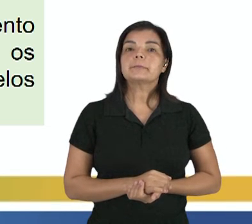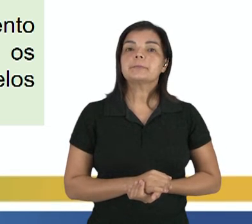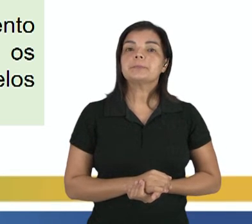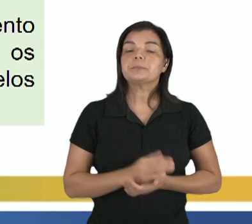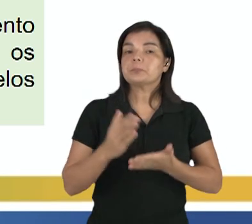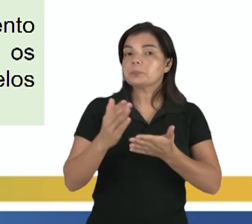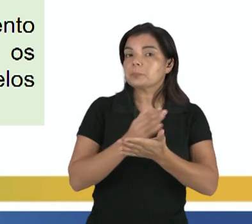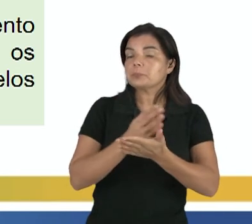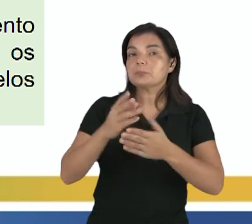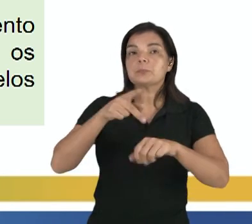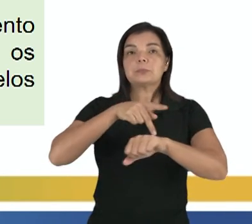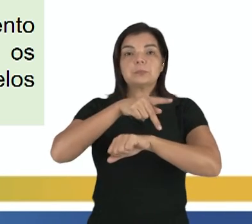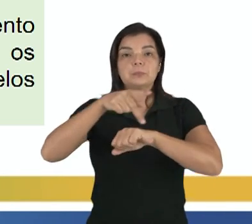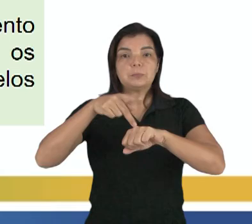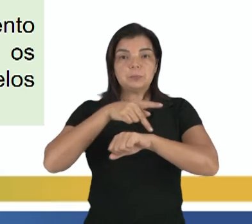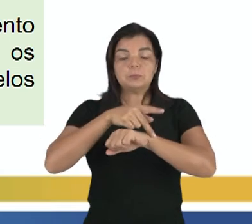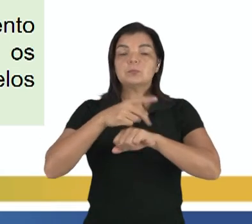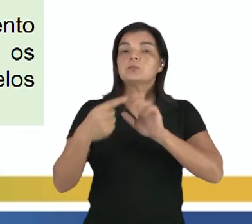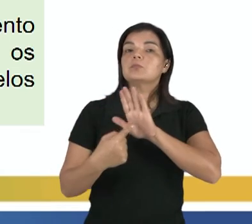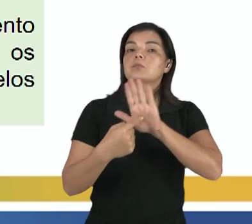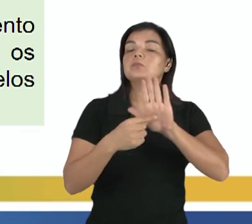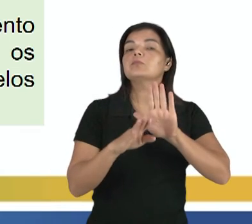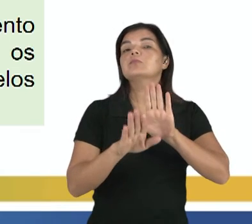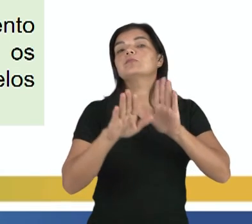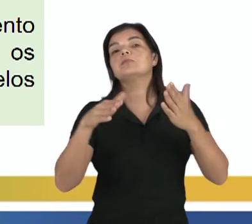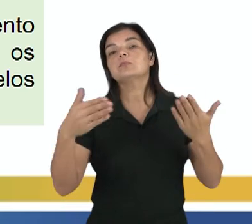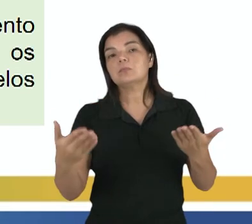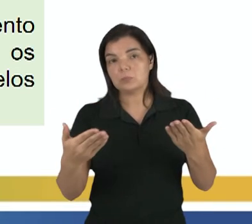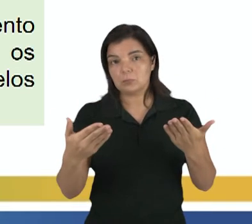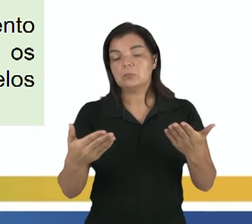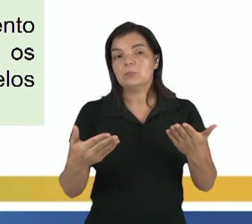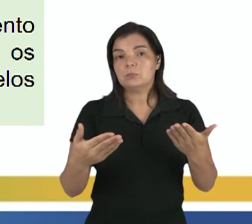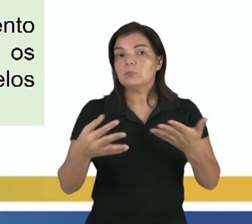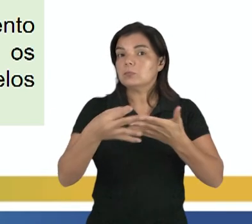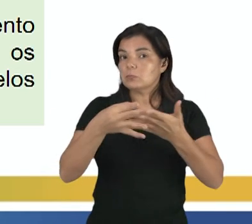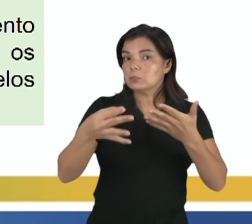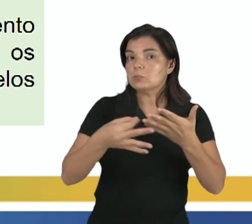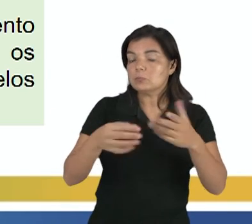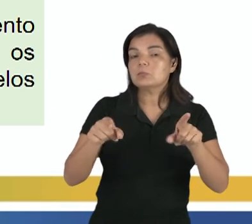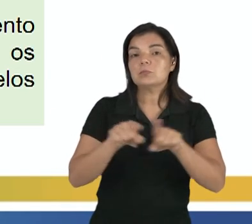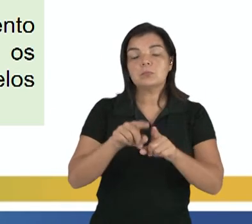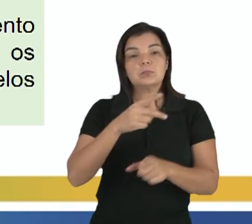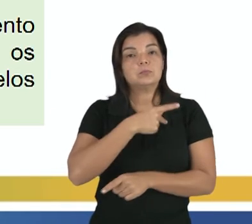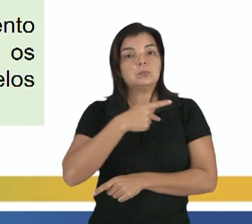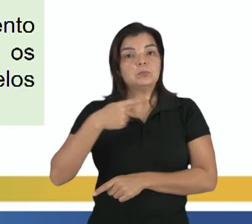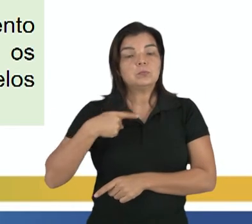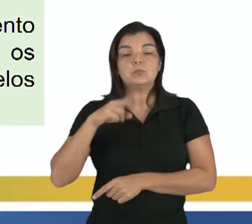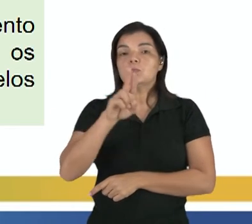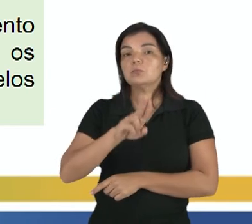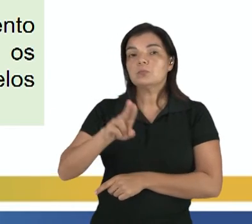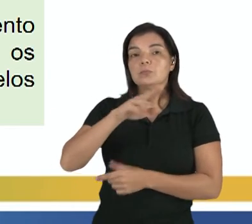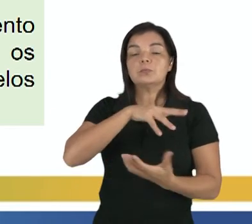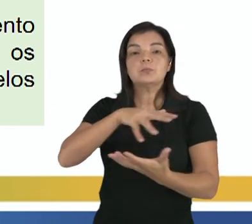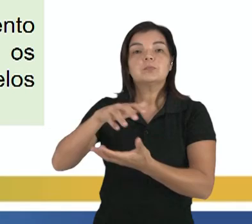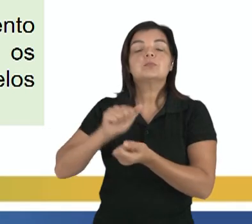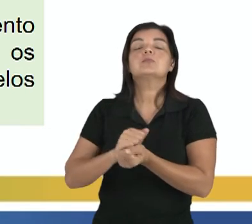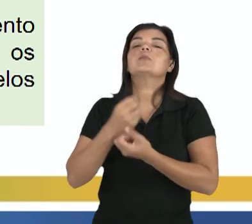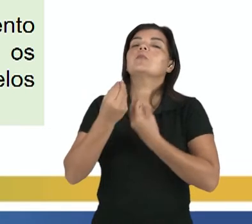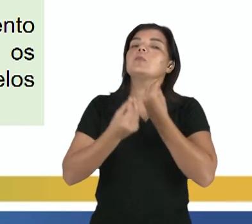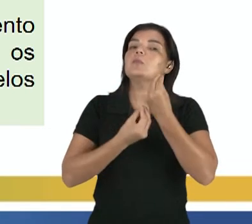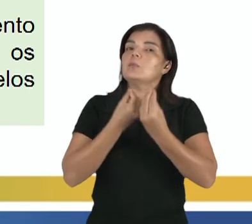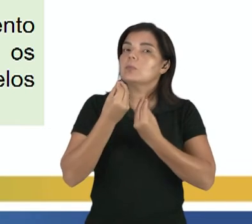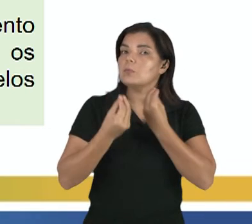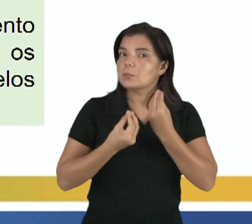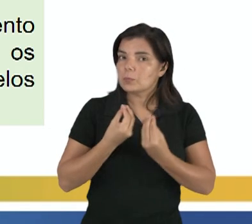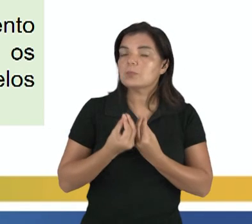para alguns países, demonstrando quais eram as determinantes e as condicionantes da saúde utilizadas no mundo e de que